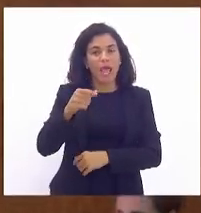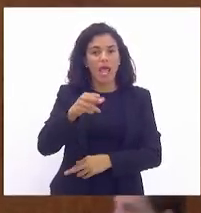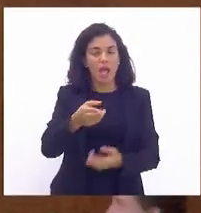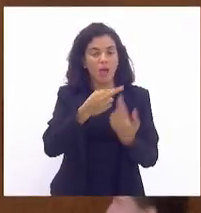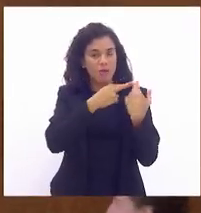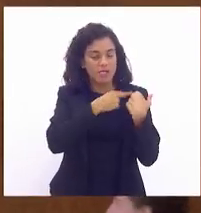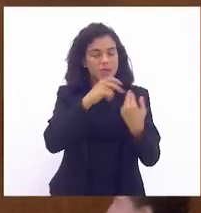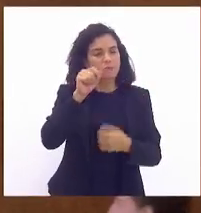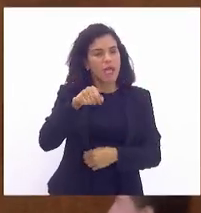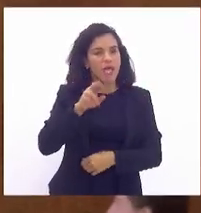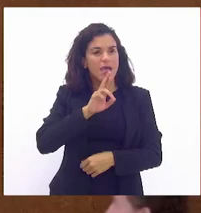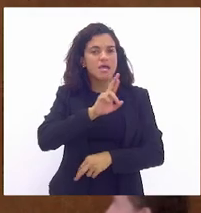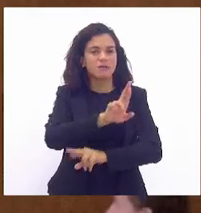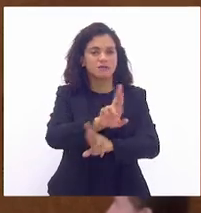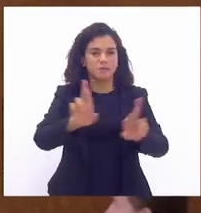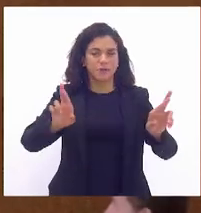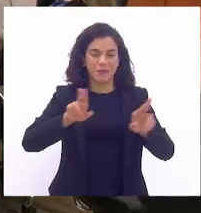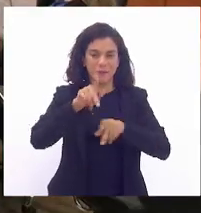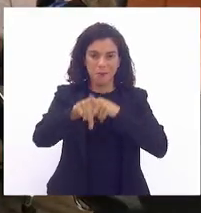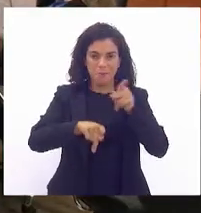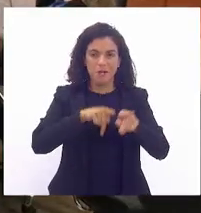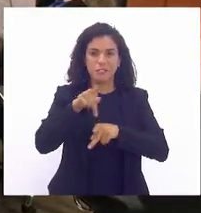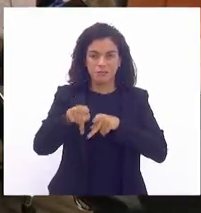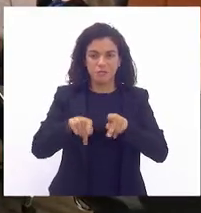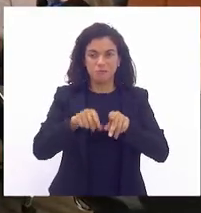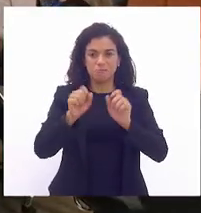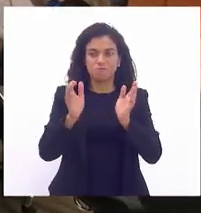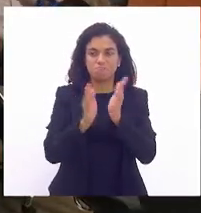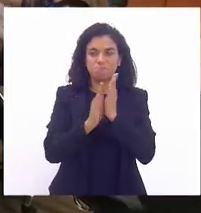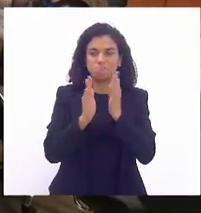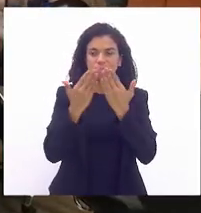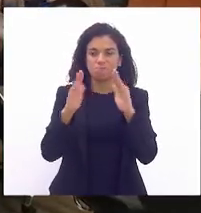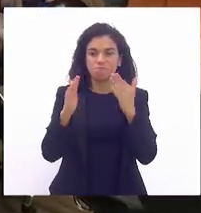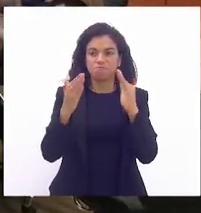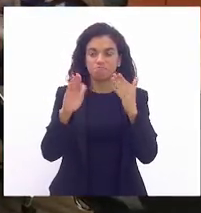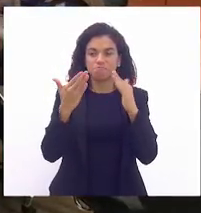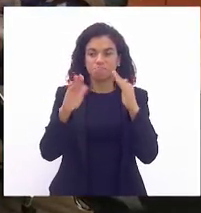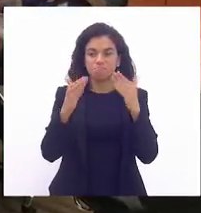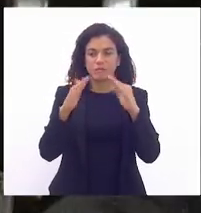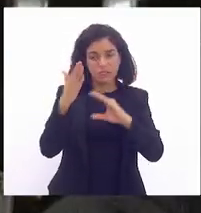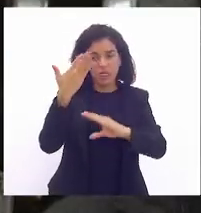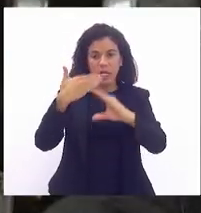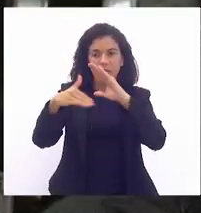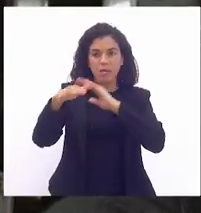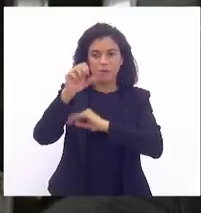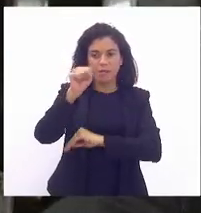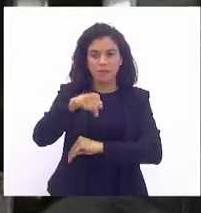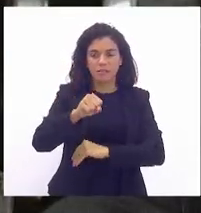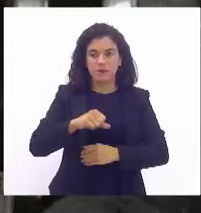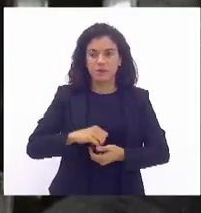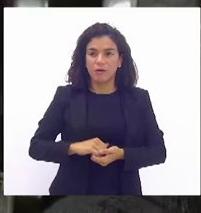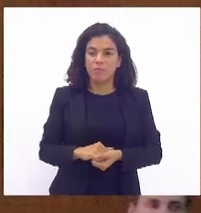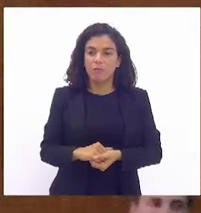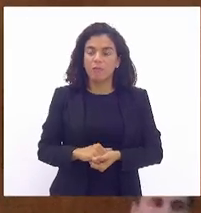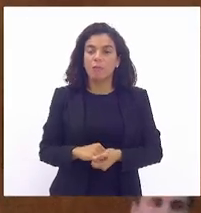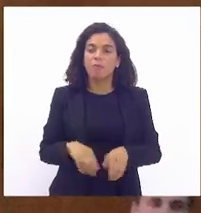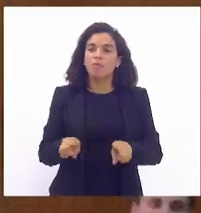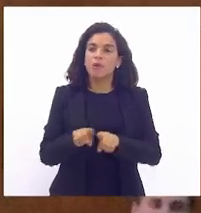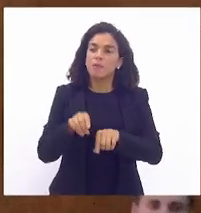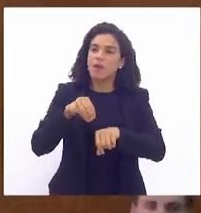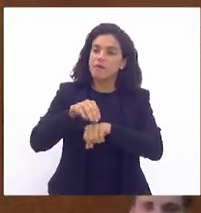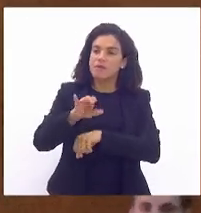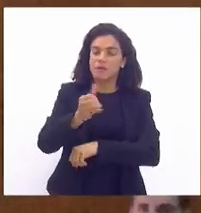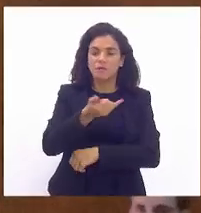E você representa a população. Pode contar com a gente. Será encaminhado ao senhor. Quero registrar a presença